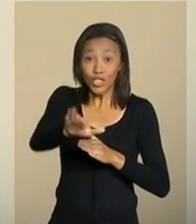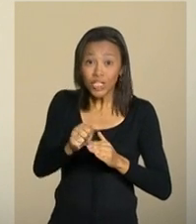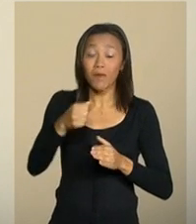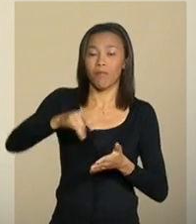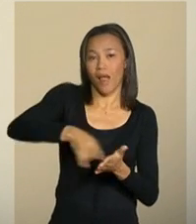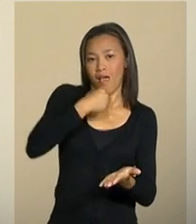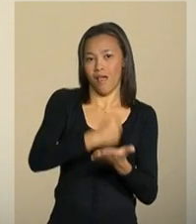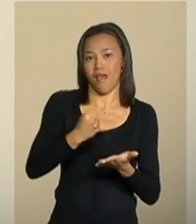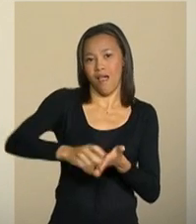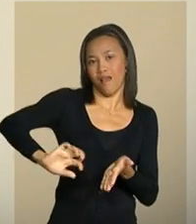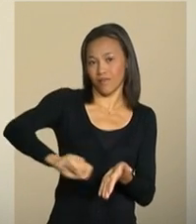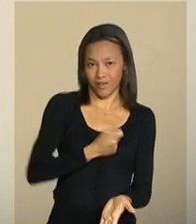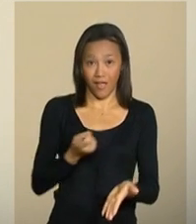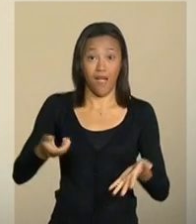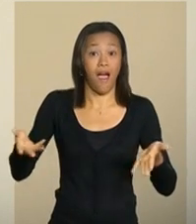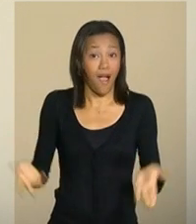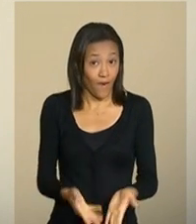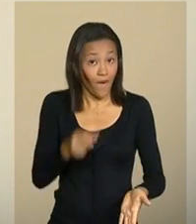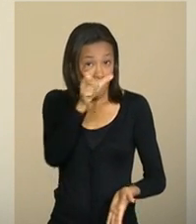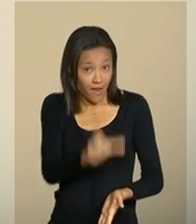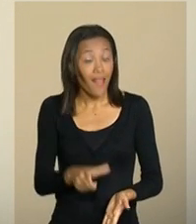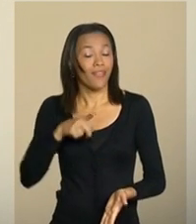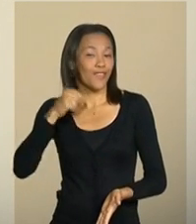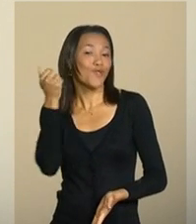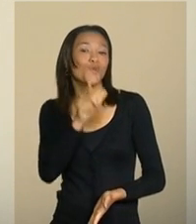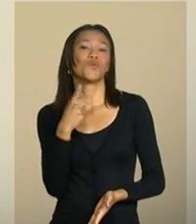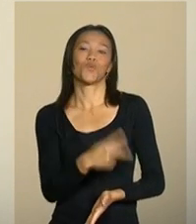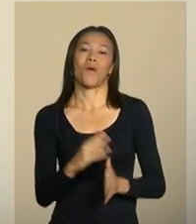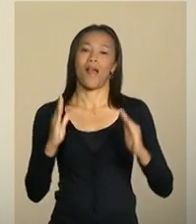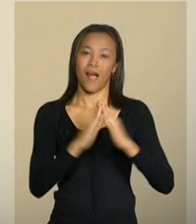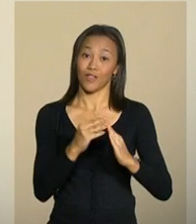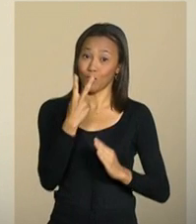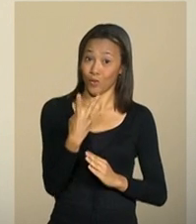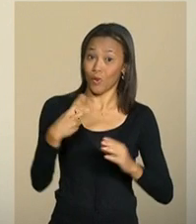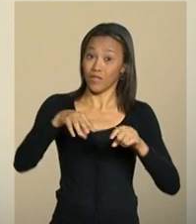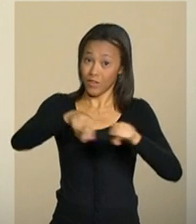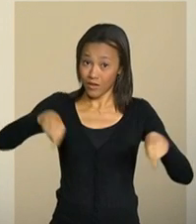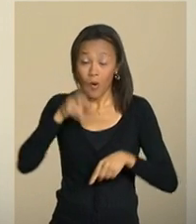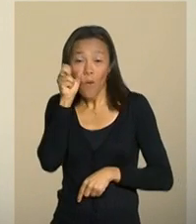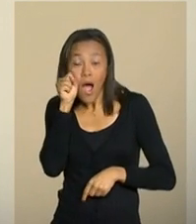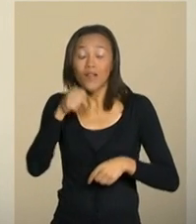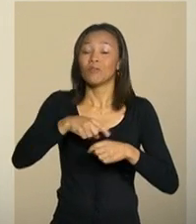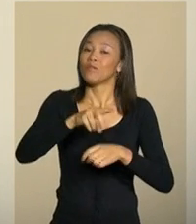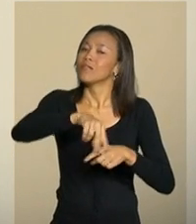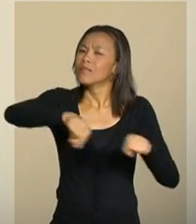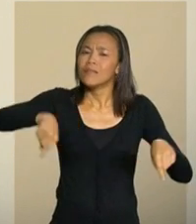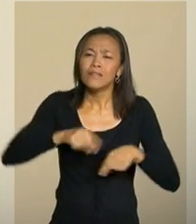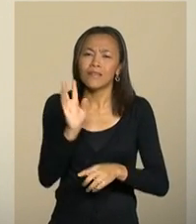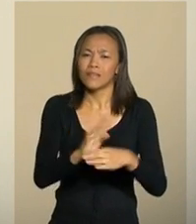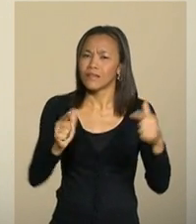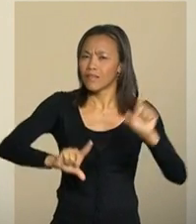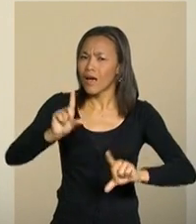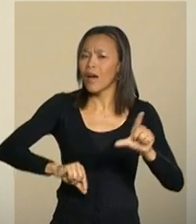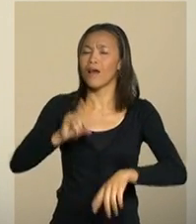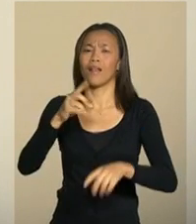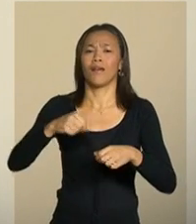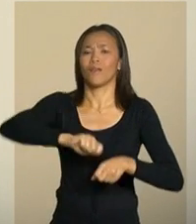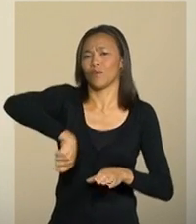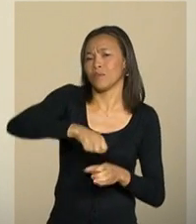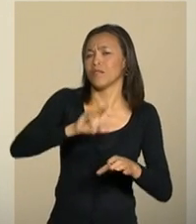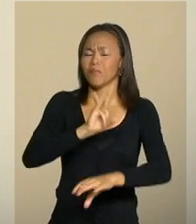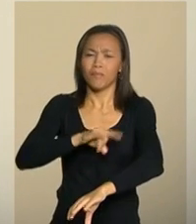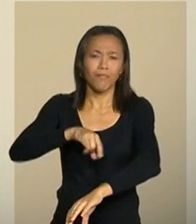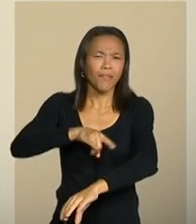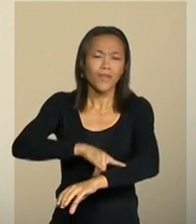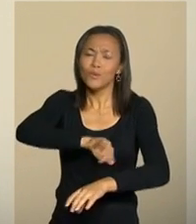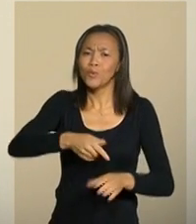assinar o contrato agora ela tem a sua casa com dois quartos sala cozinha e banheiro tudo com cerâmica